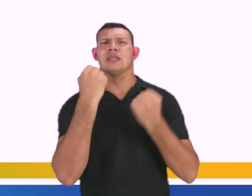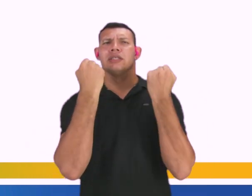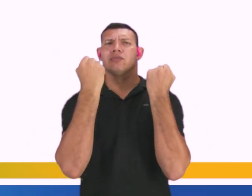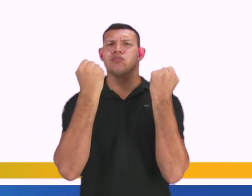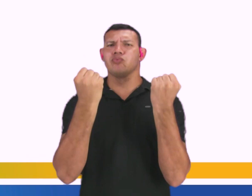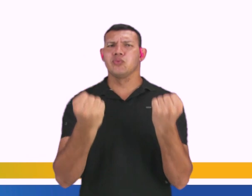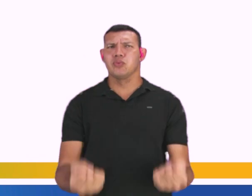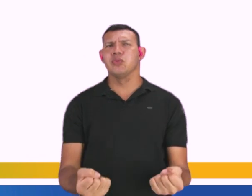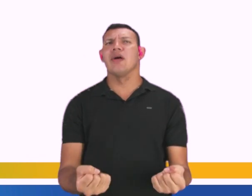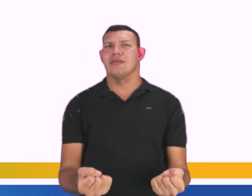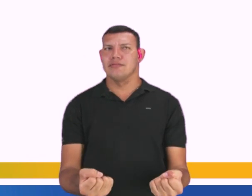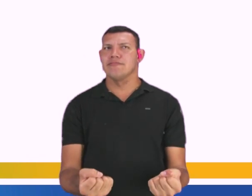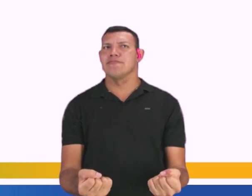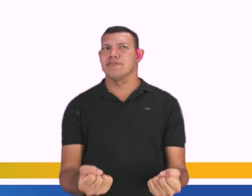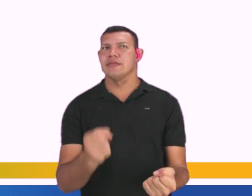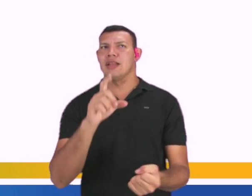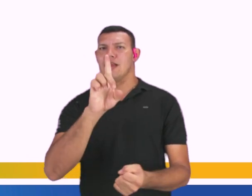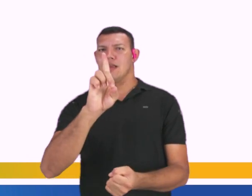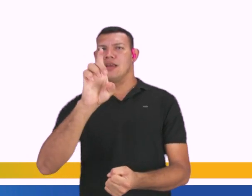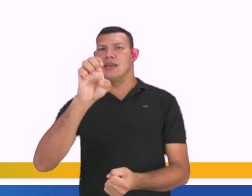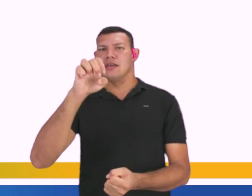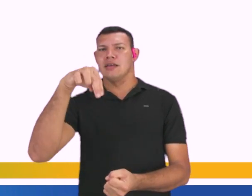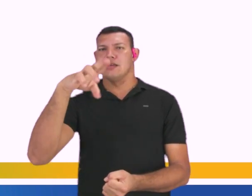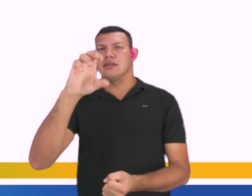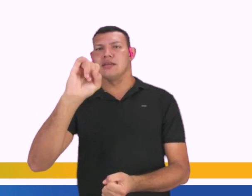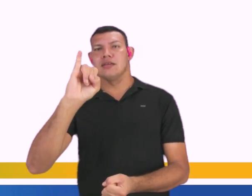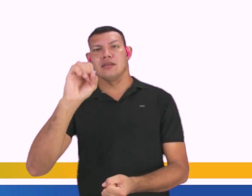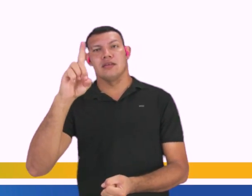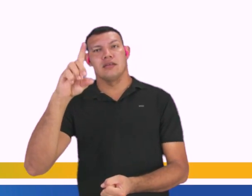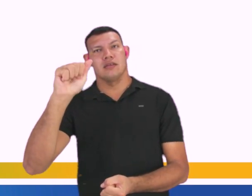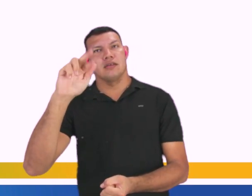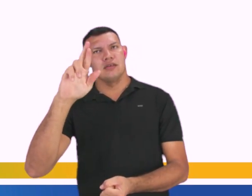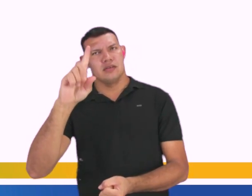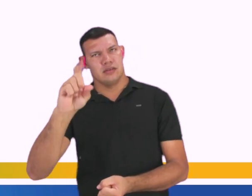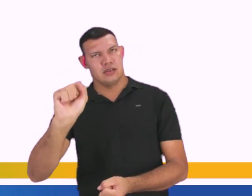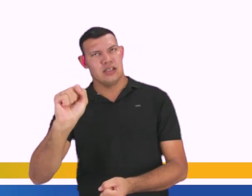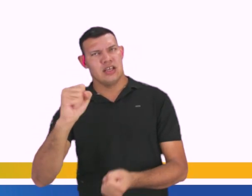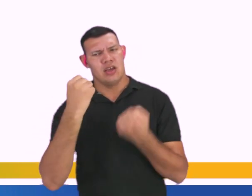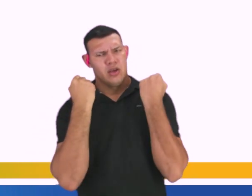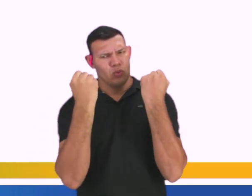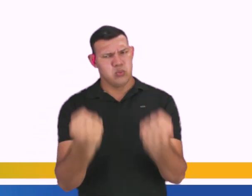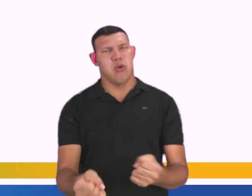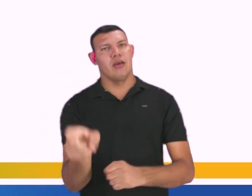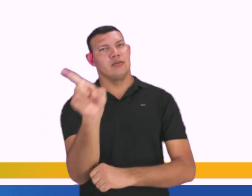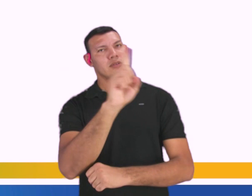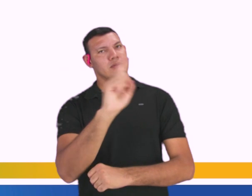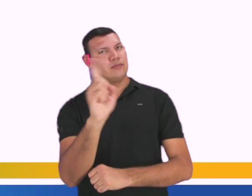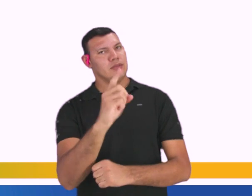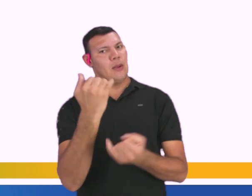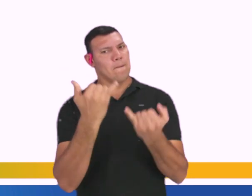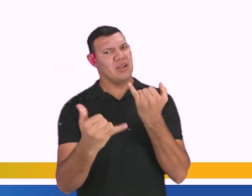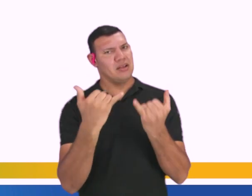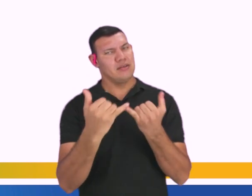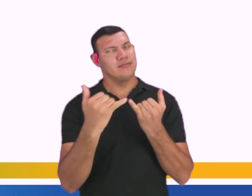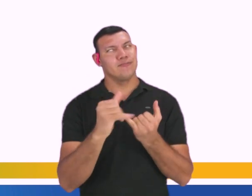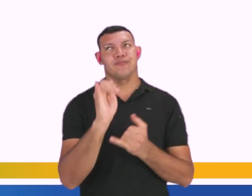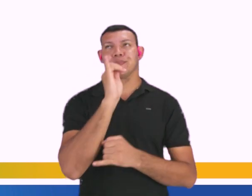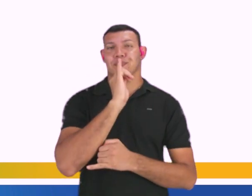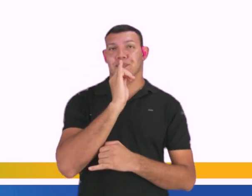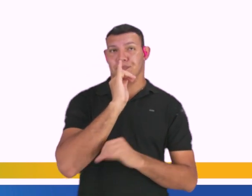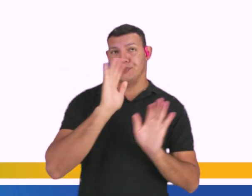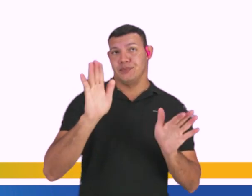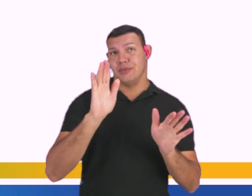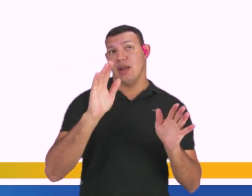fala de fluido, ele tem densidade. E densidade não é peso, porque muitas pessoas, quando verificam que tem um líquido, por exemplo, e um